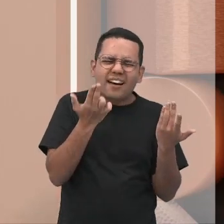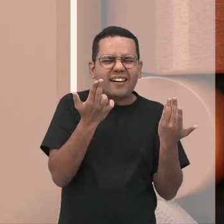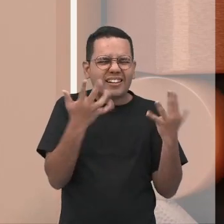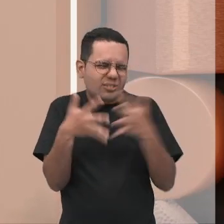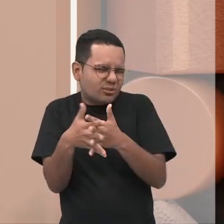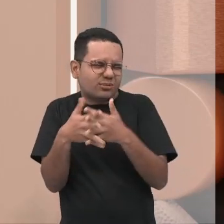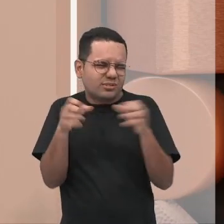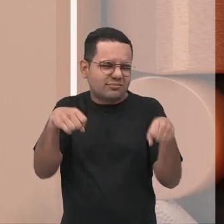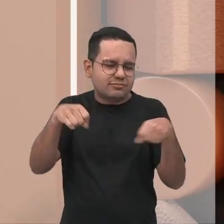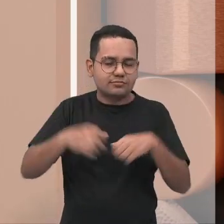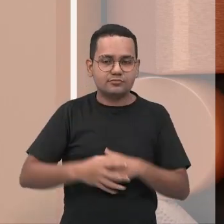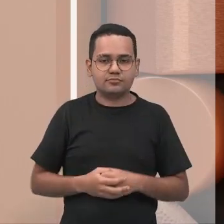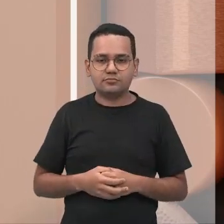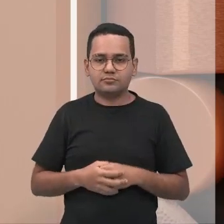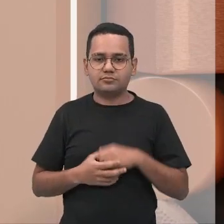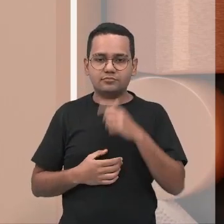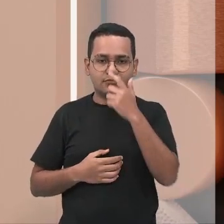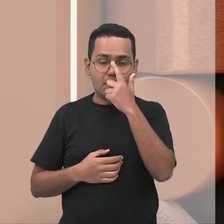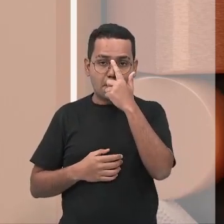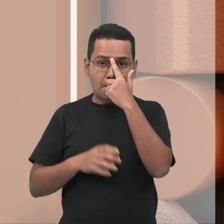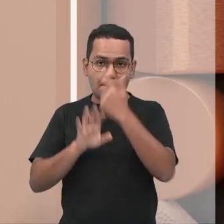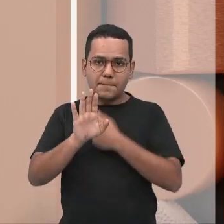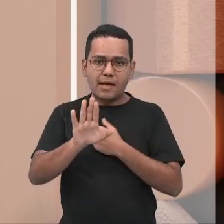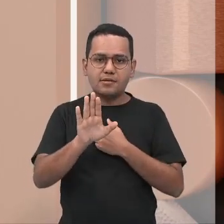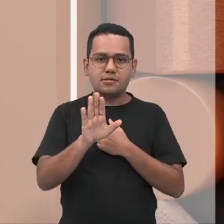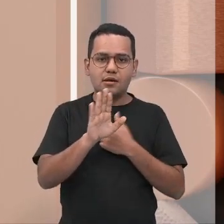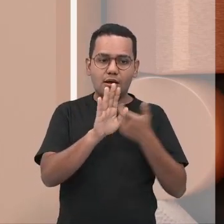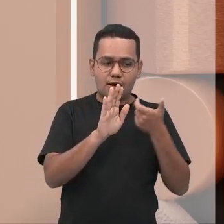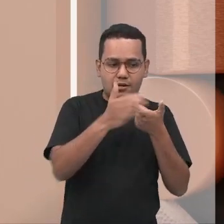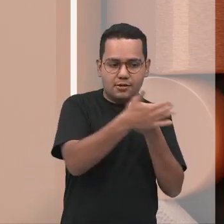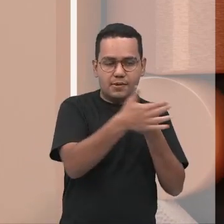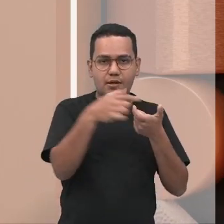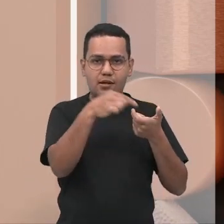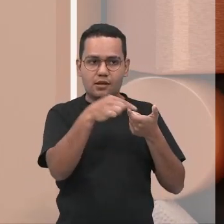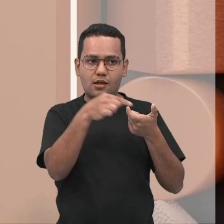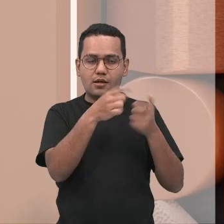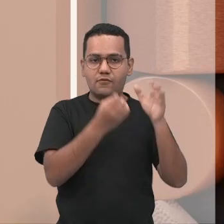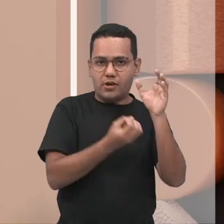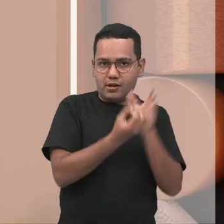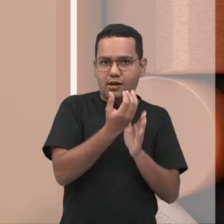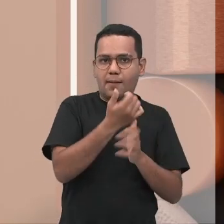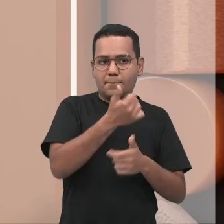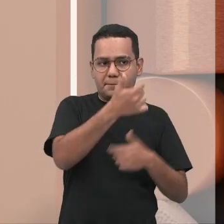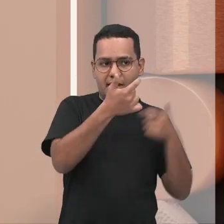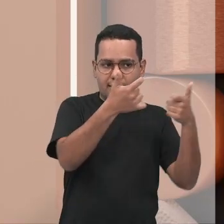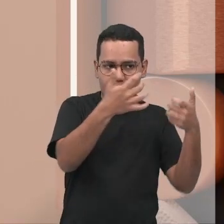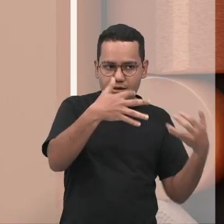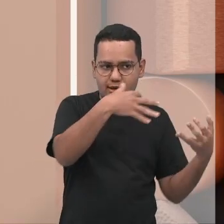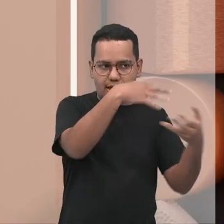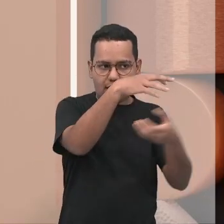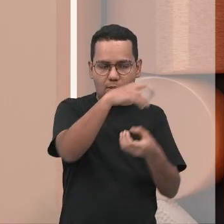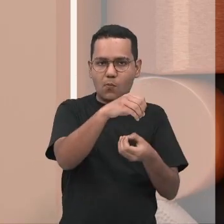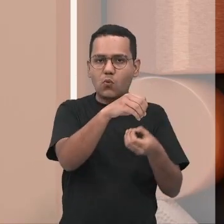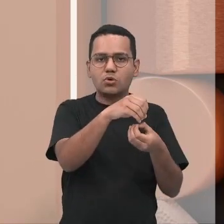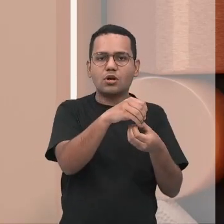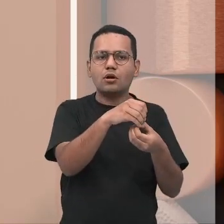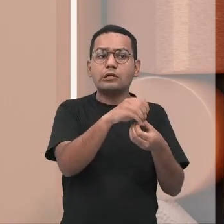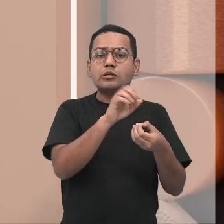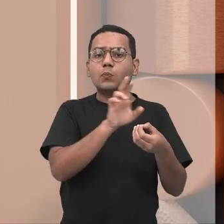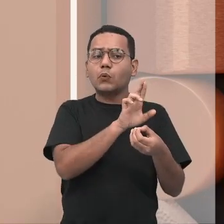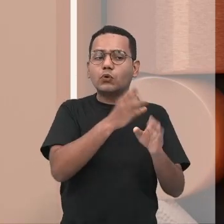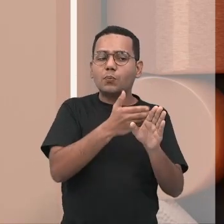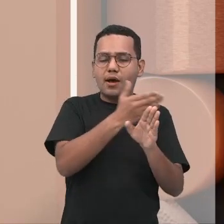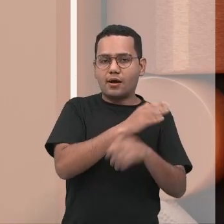terminologia Primeira Guerra Mundial, ela só vai surgir após a Segunda. Antes disso, ela era conhecida como a Grande